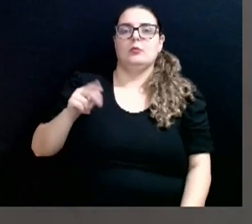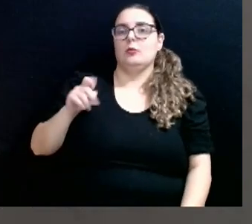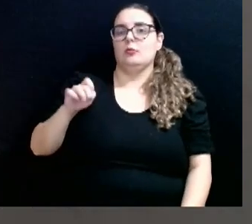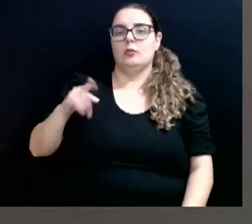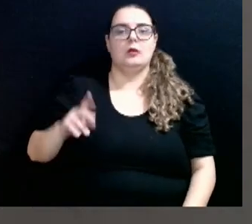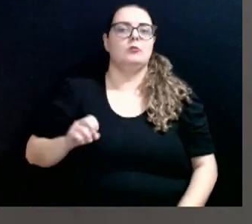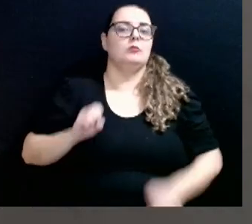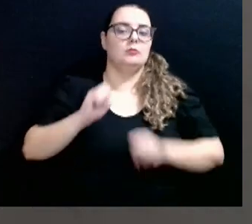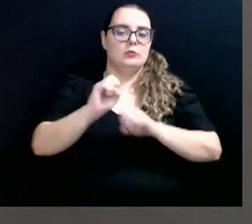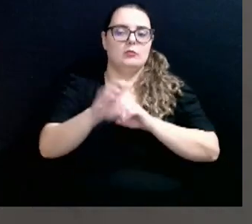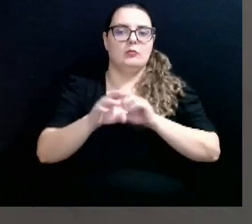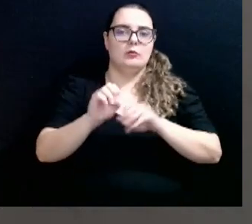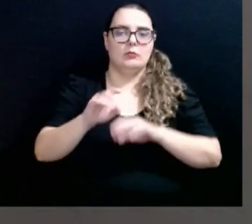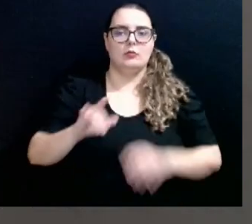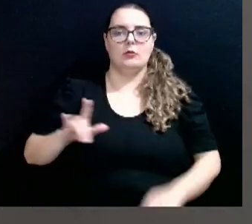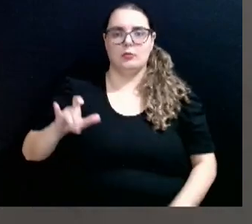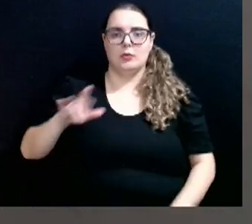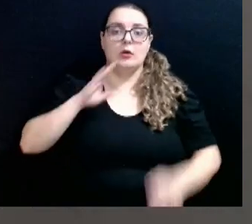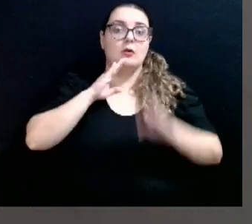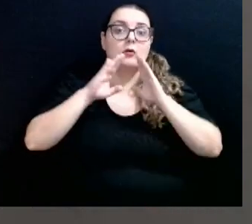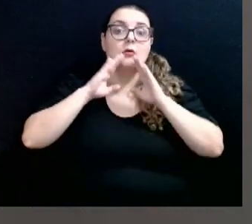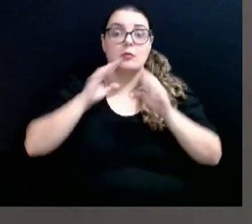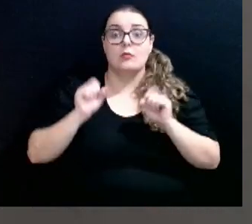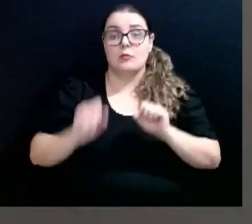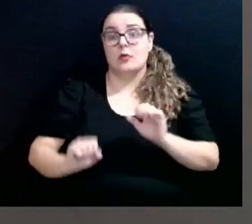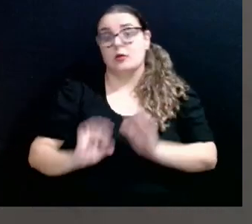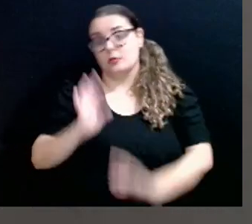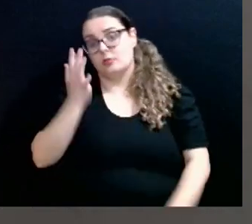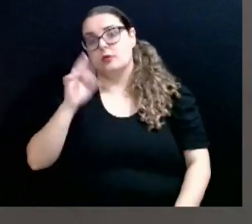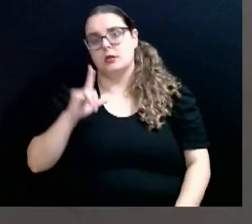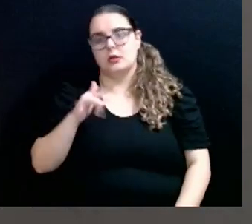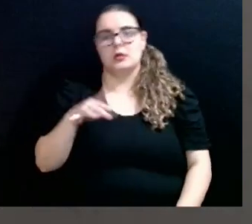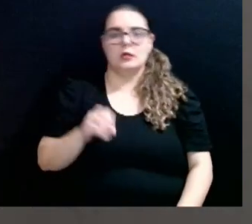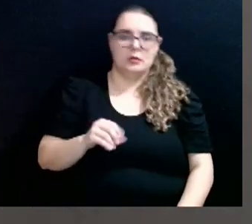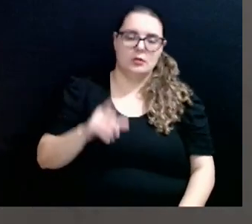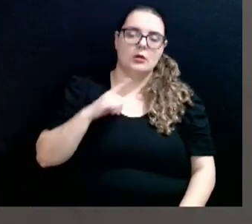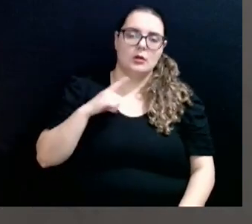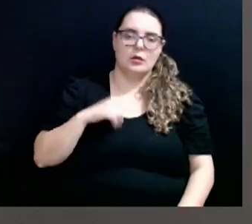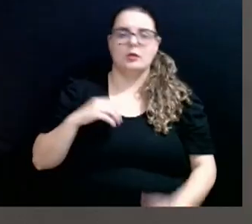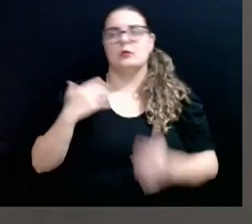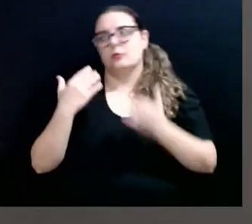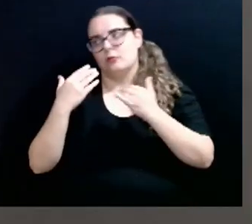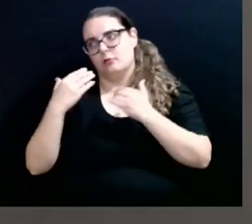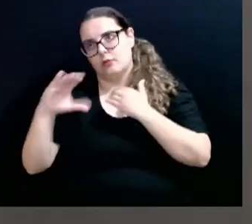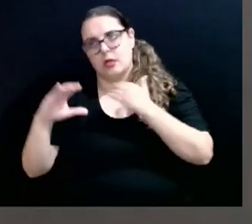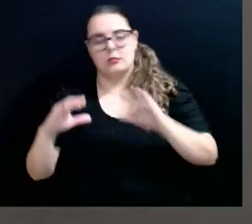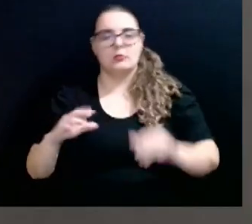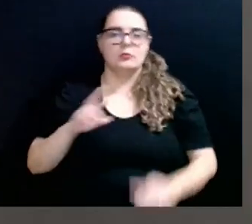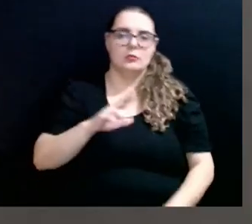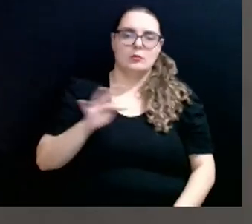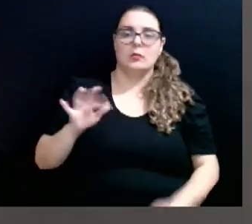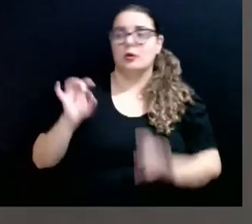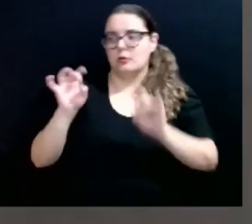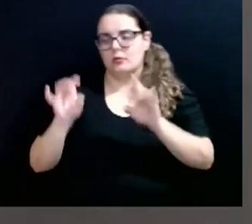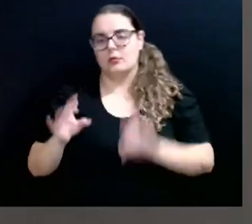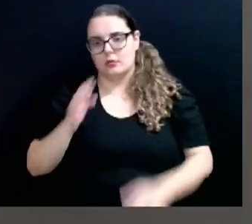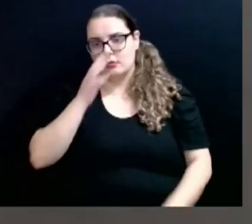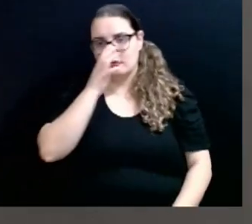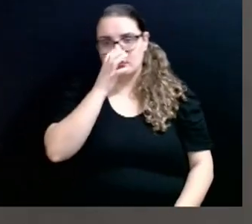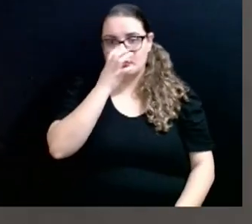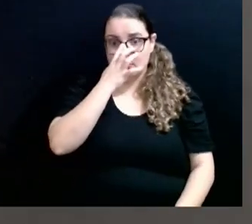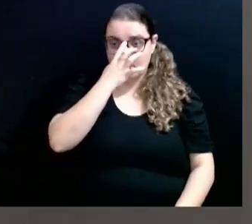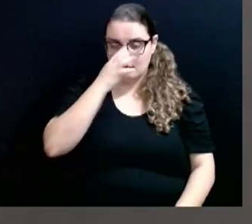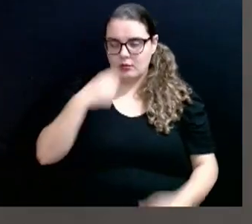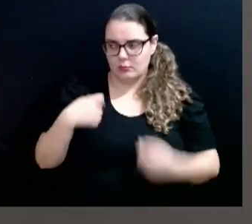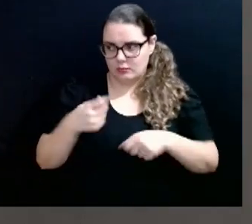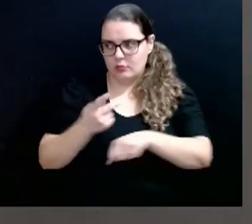Facebook, pode aparecer leilões, aí sim existe uma publicidade. Mas o da Receita Federal específico, você tem que fazer a pesquisa no